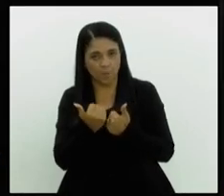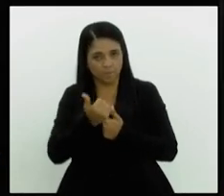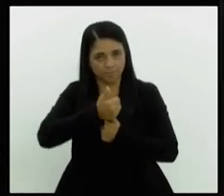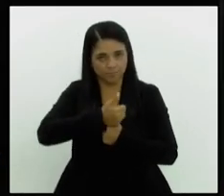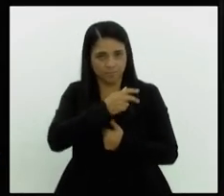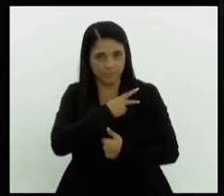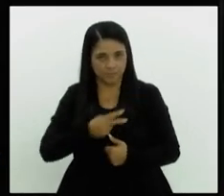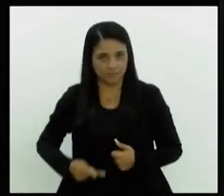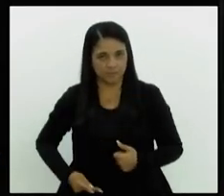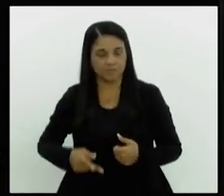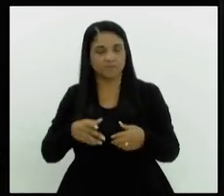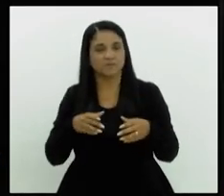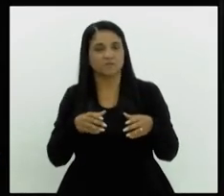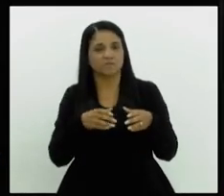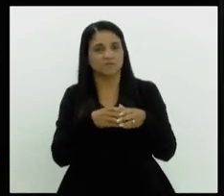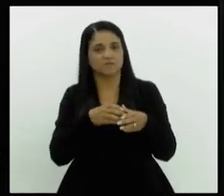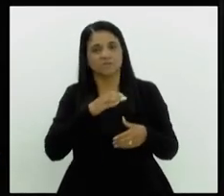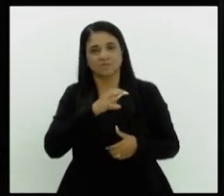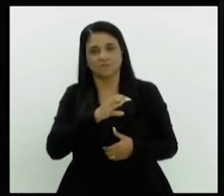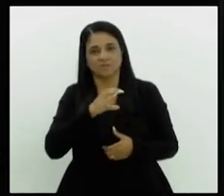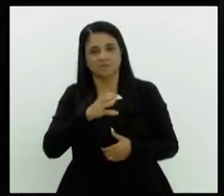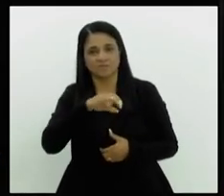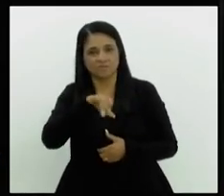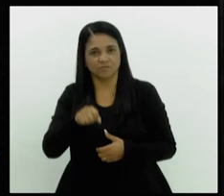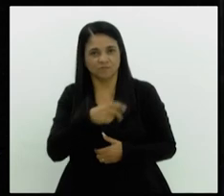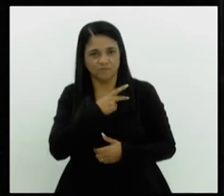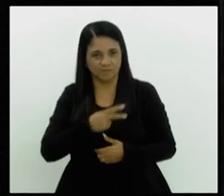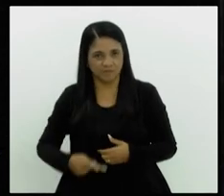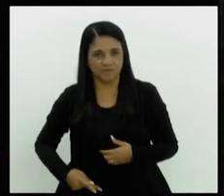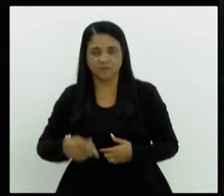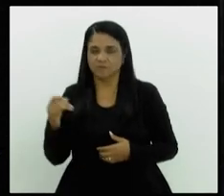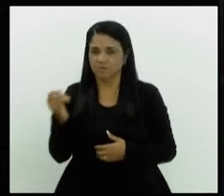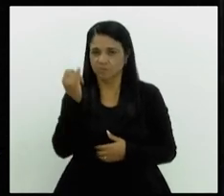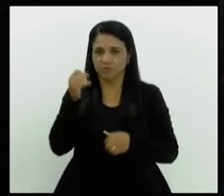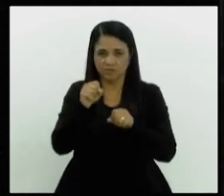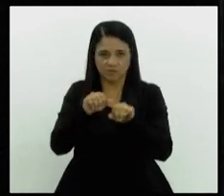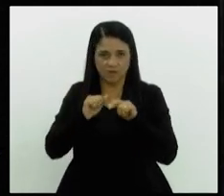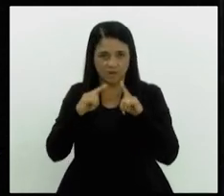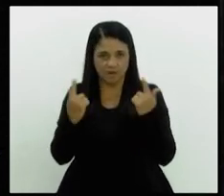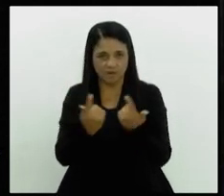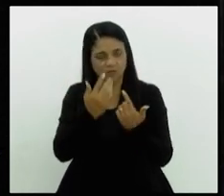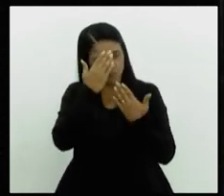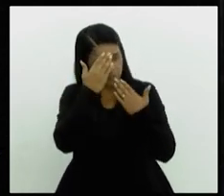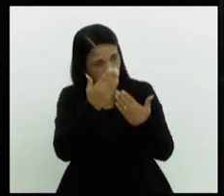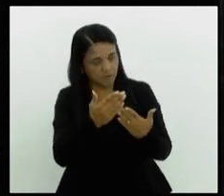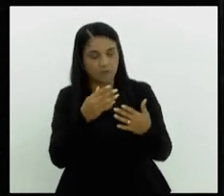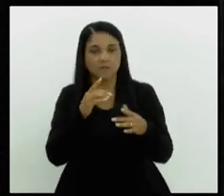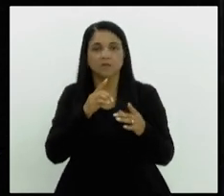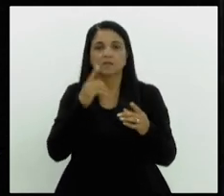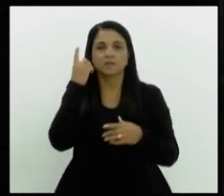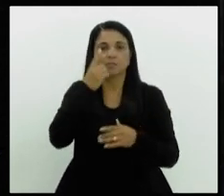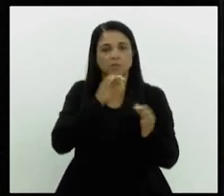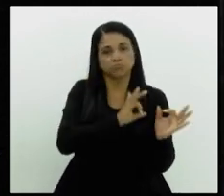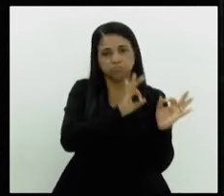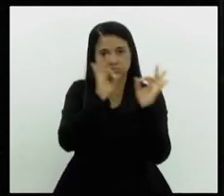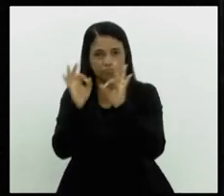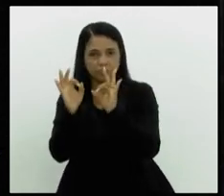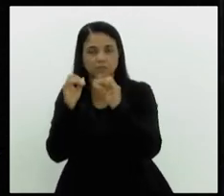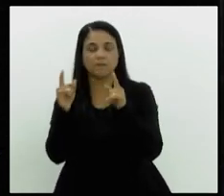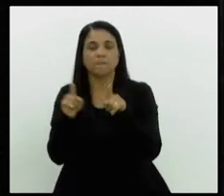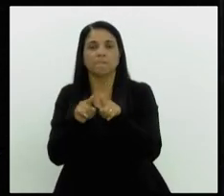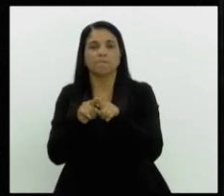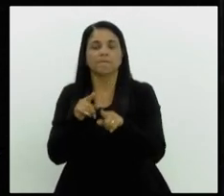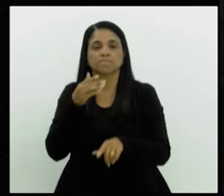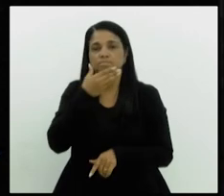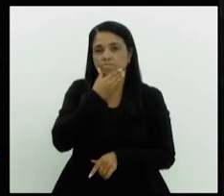de Constituição e Justiça, comissão mais importante da casa, muito obrigado. Senhores deputados que nos acompanham, senhoras e senhores que aqui